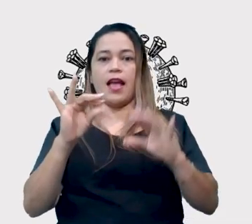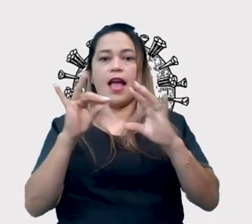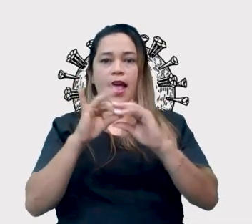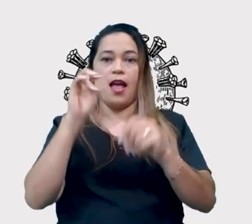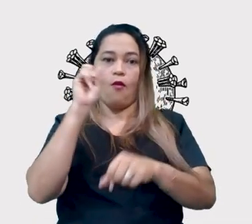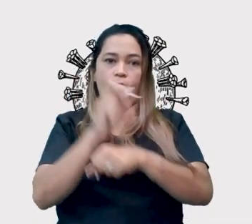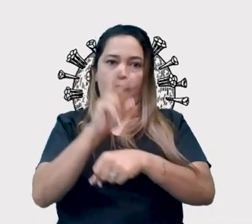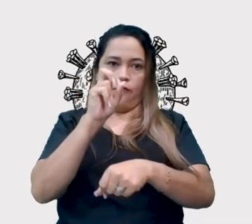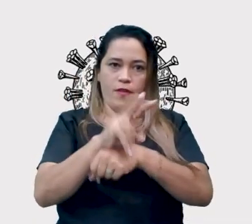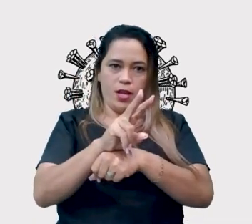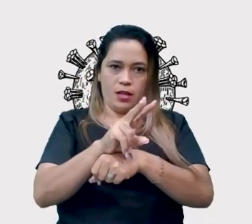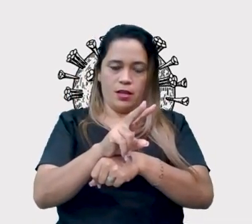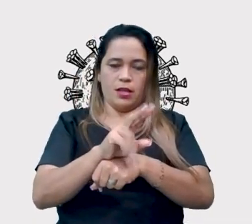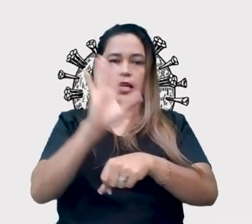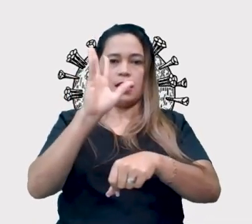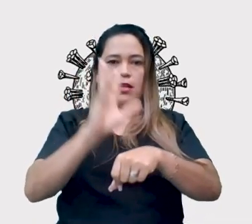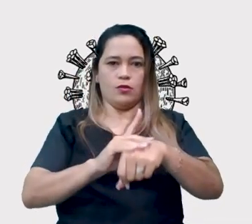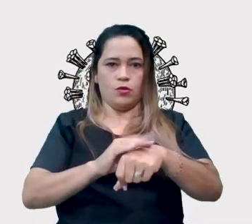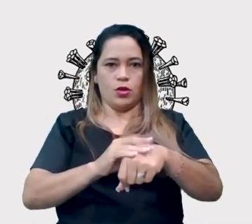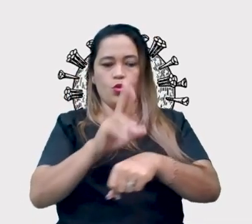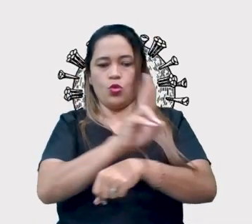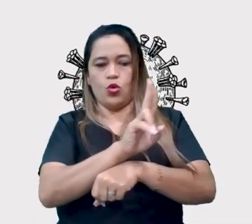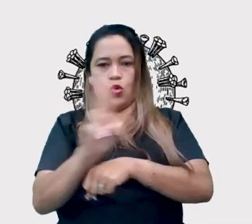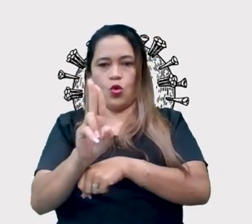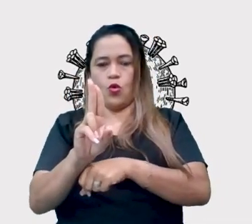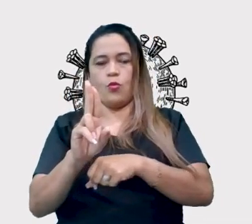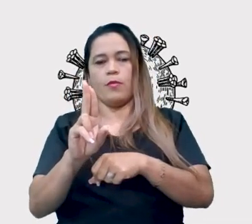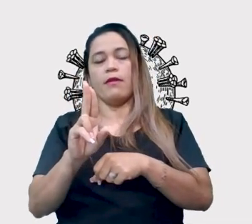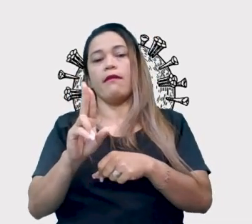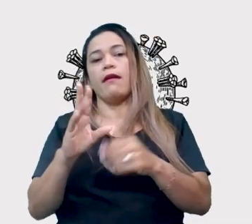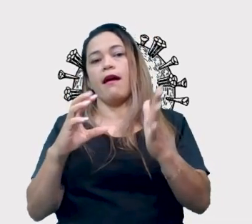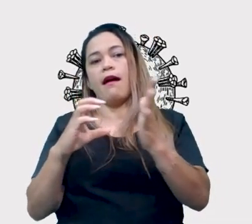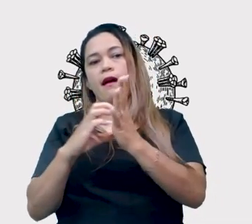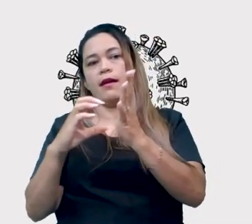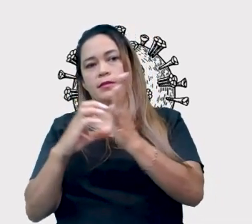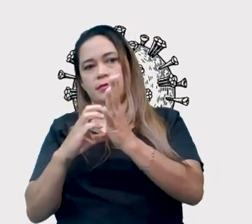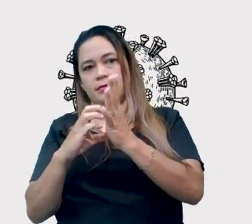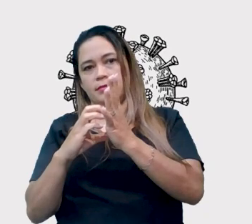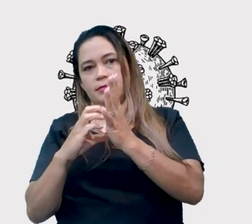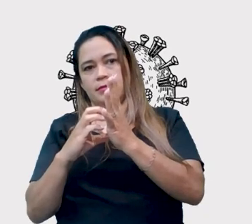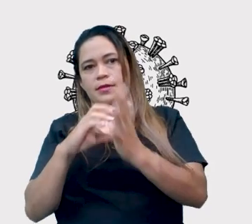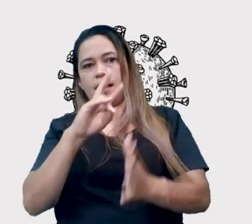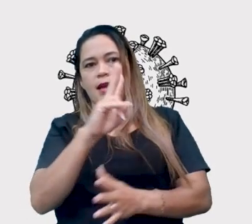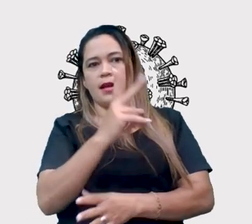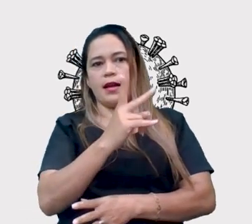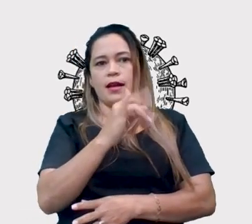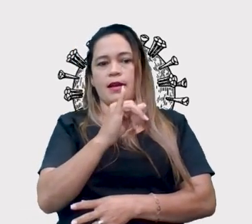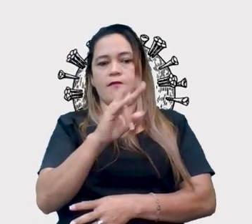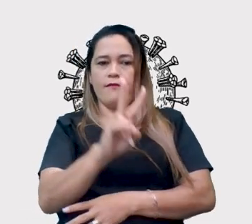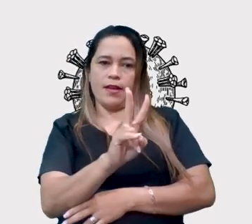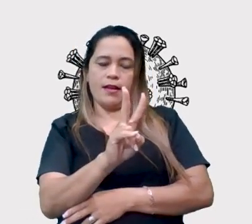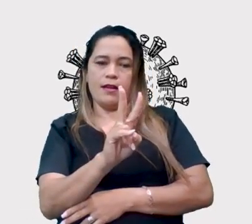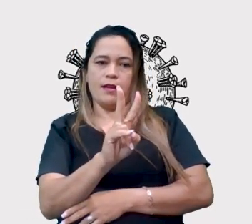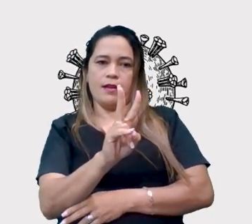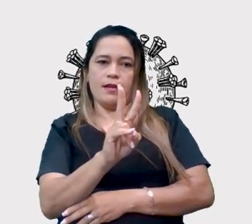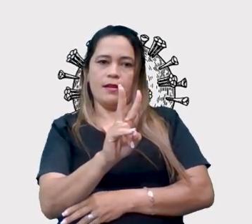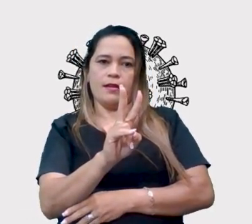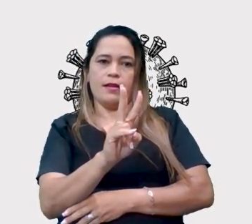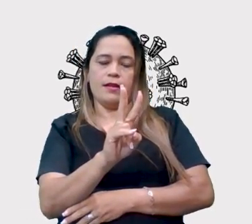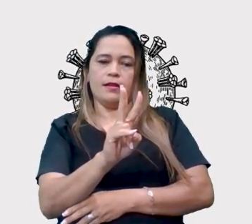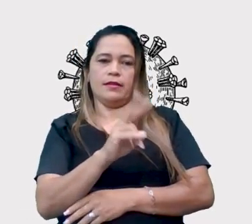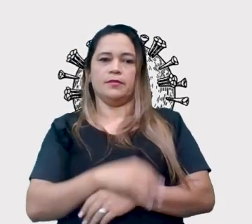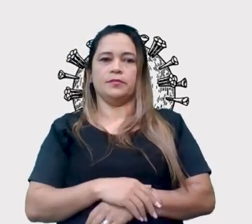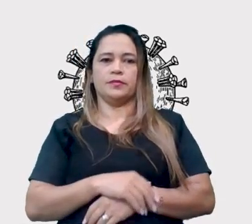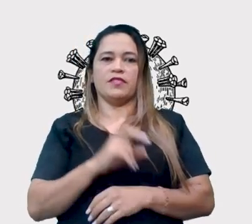vírus causador de uma doença chamada AIDS. O que significa cada letrinha dessa? HIV é a sigla